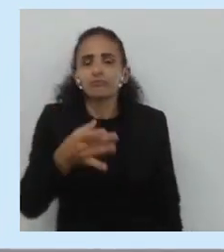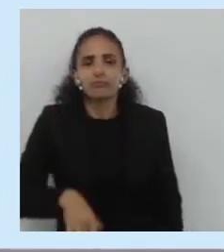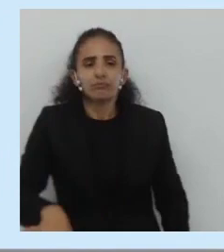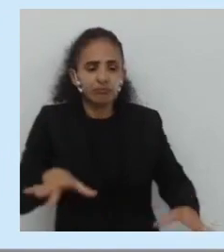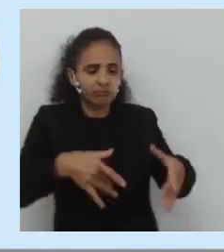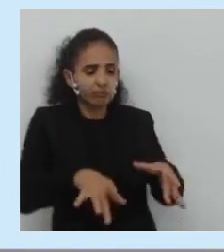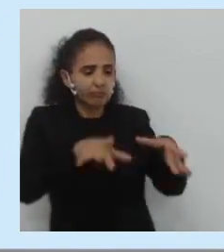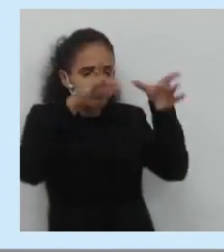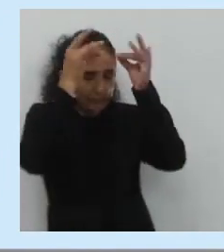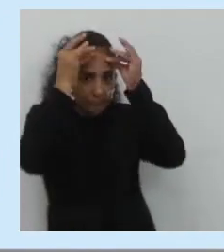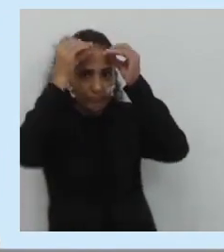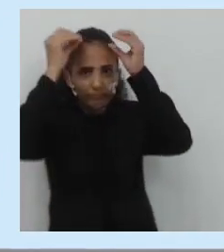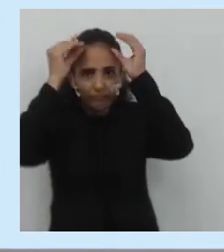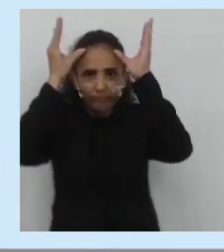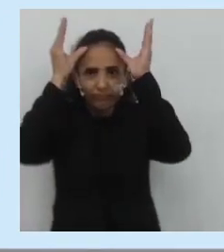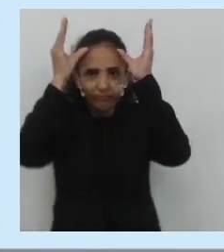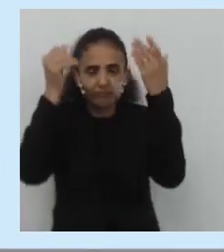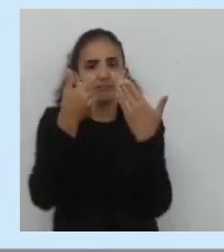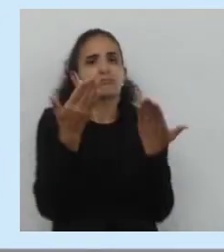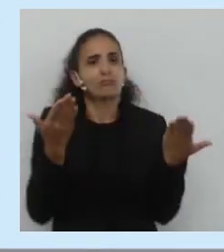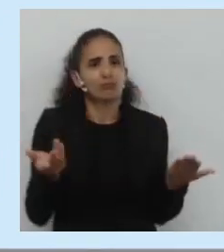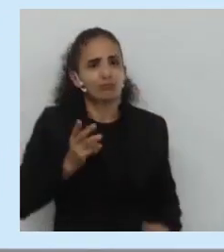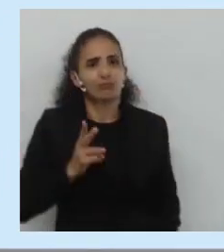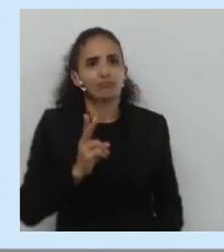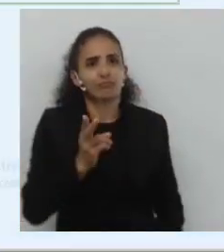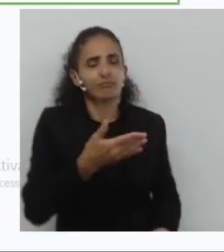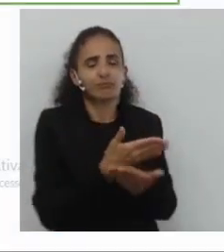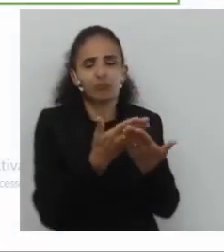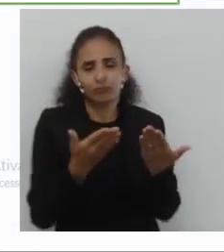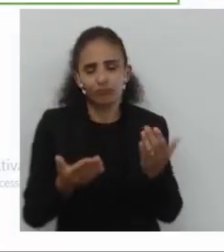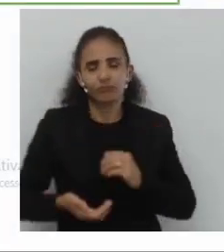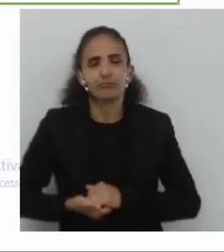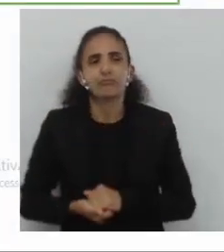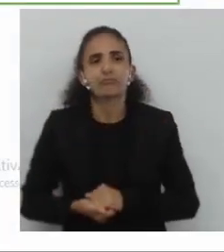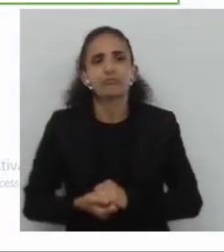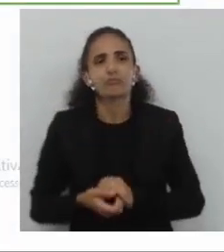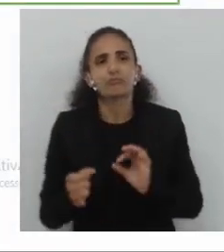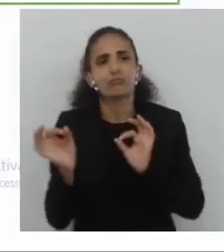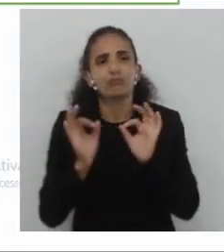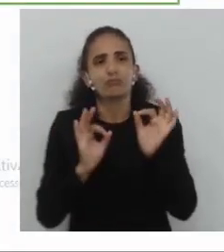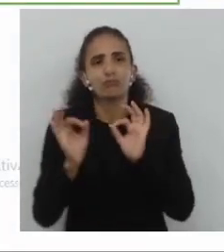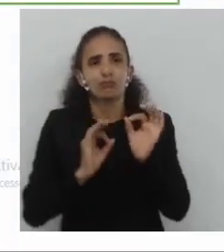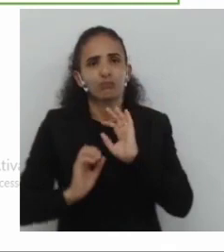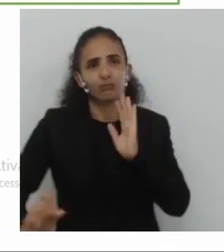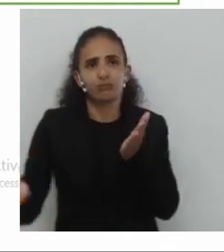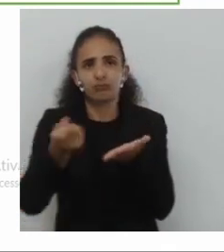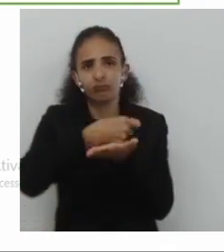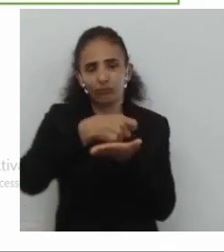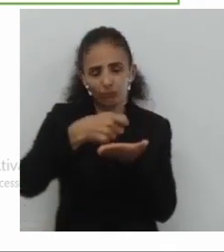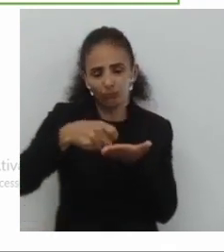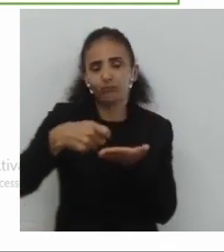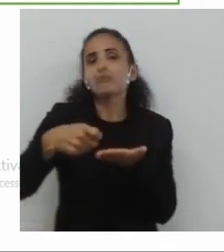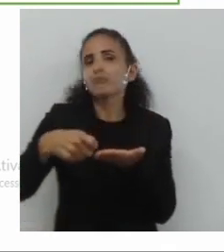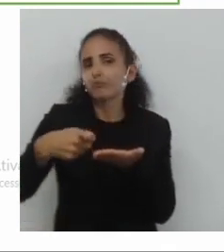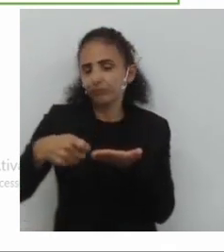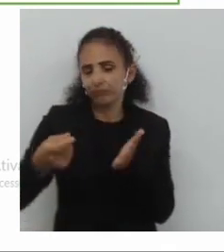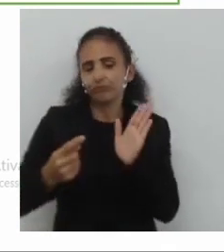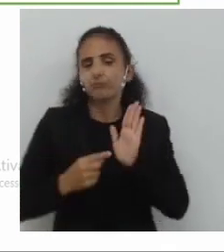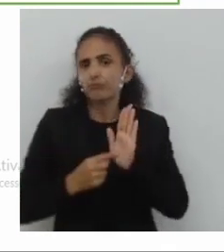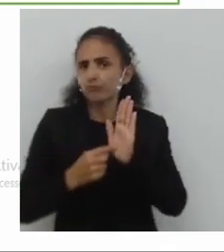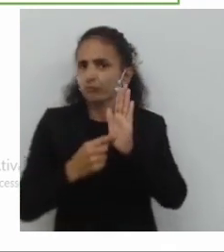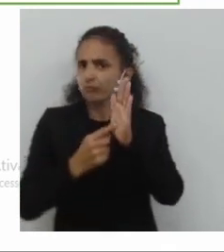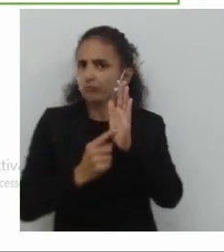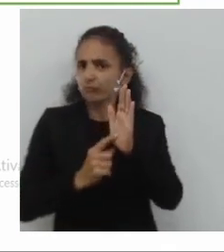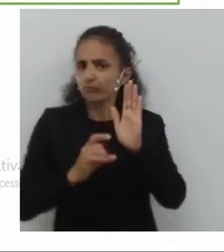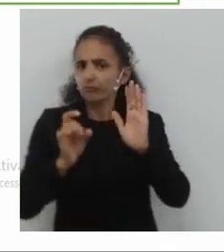para guardar o conhecimento. Vamos adiante. Outro ponto aqui. Modo como as tomadas de nota